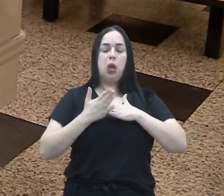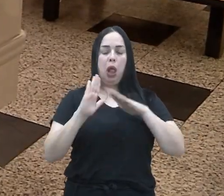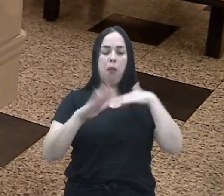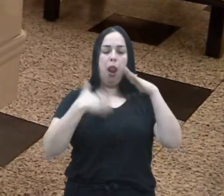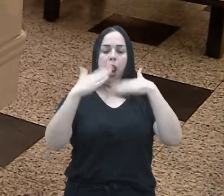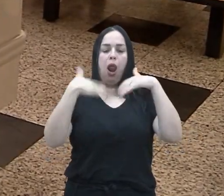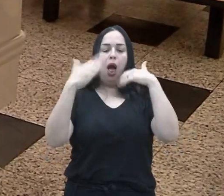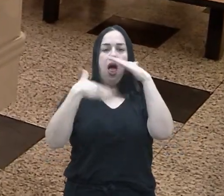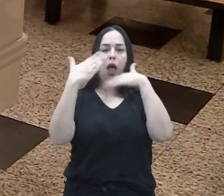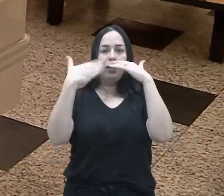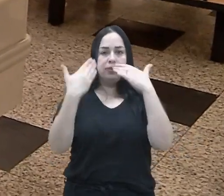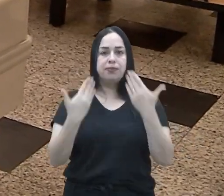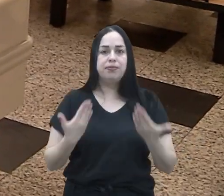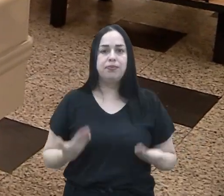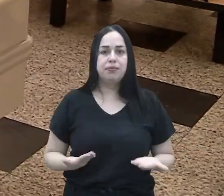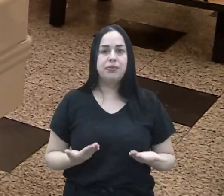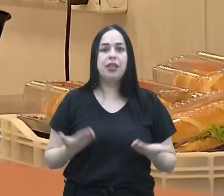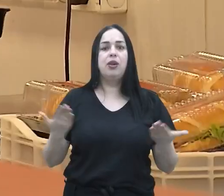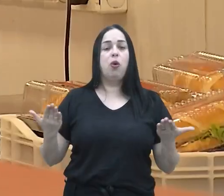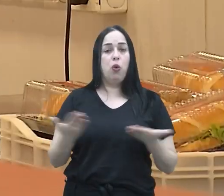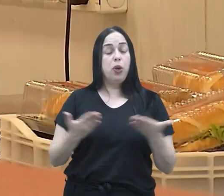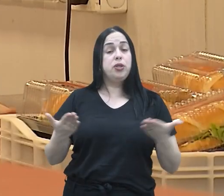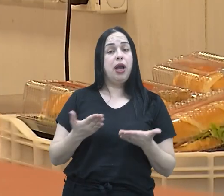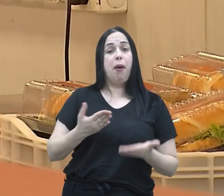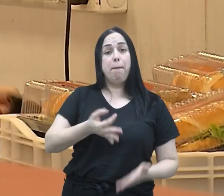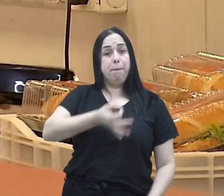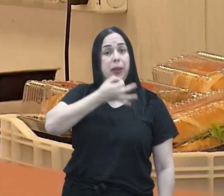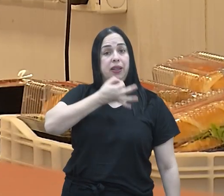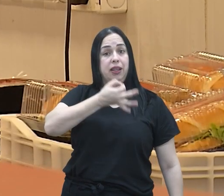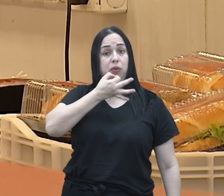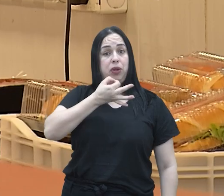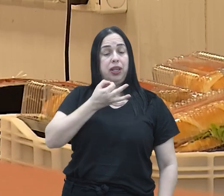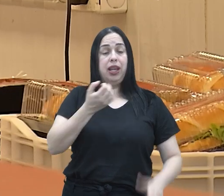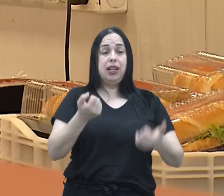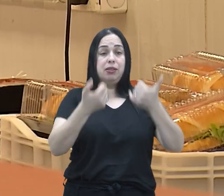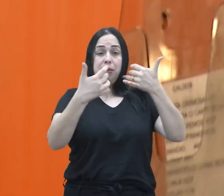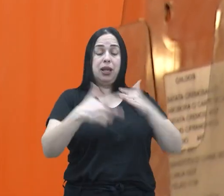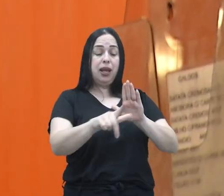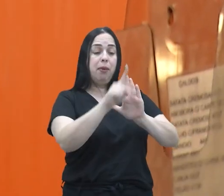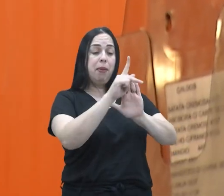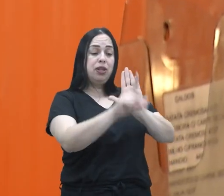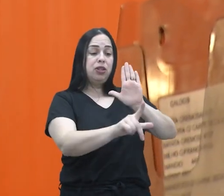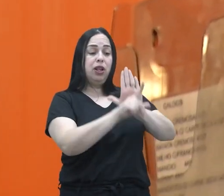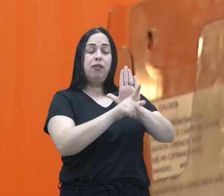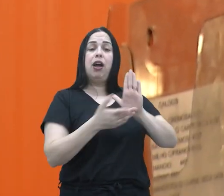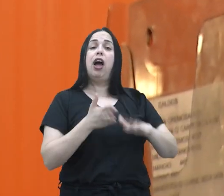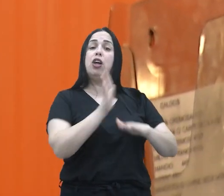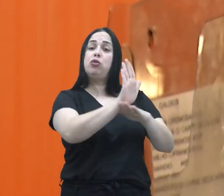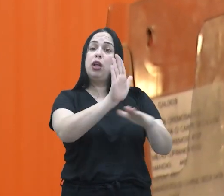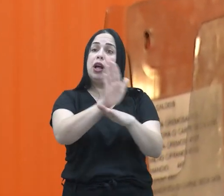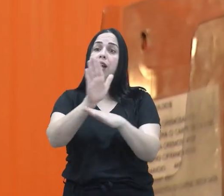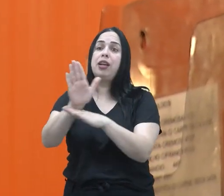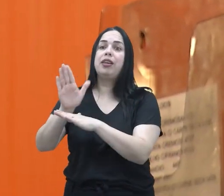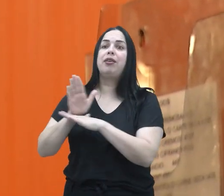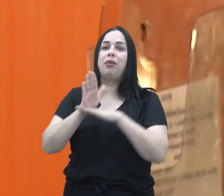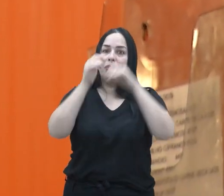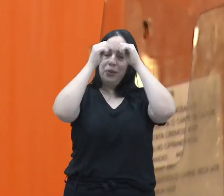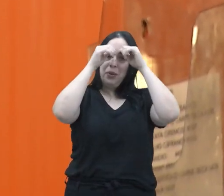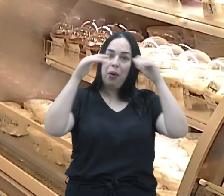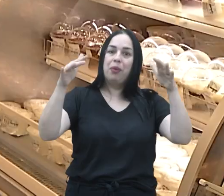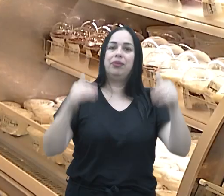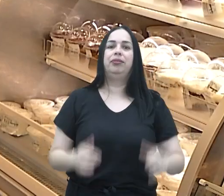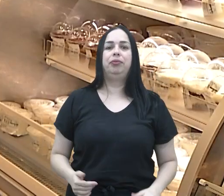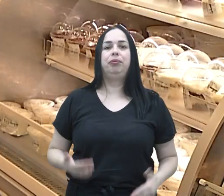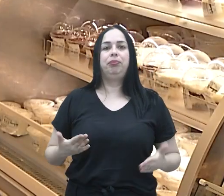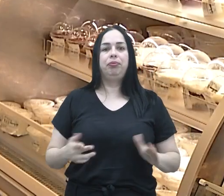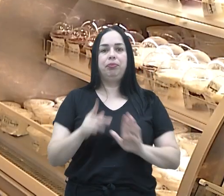ajudou muito no desenvolvimento profissional. Ele acredita que o projeto de lei vai beneficiar muitas outras pessoas com